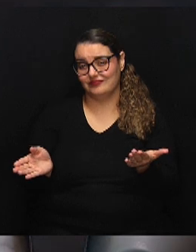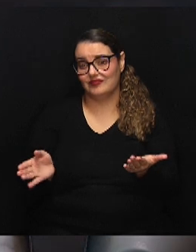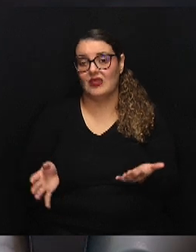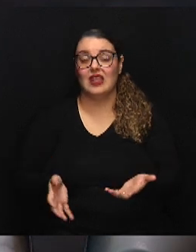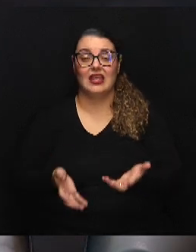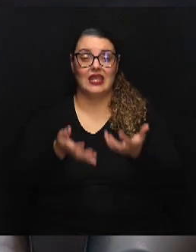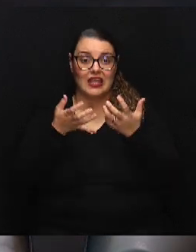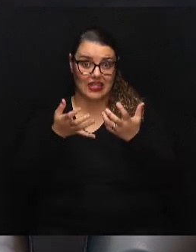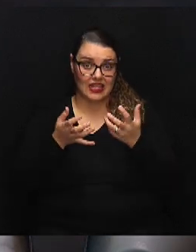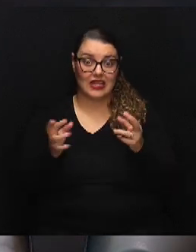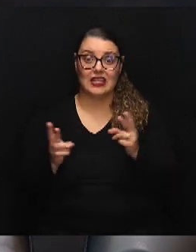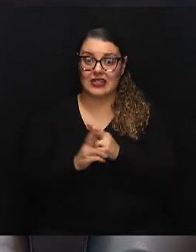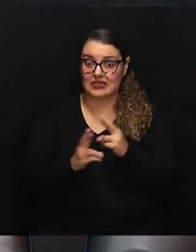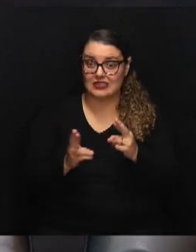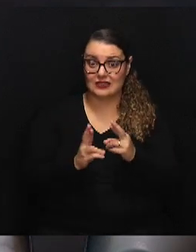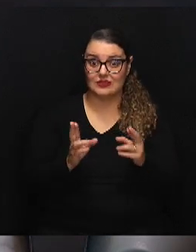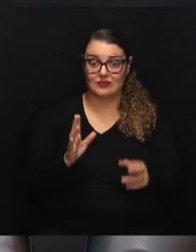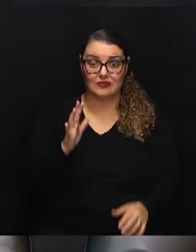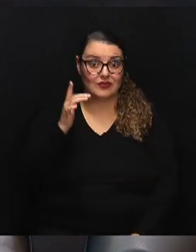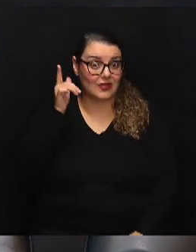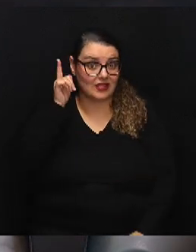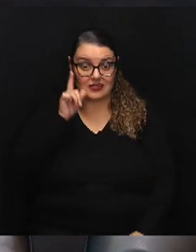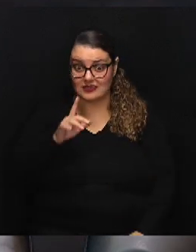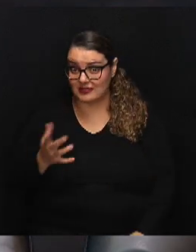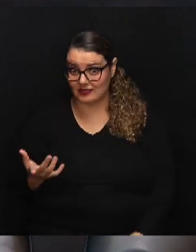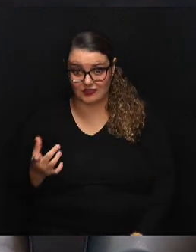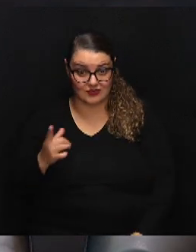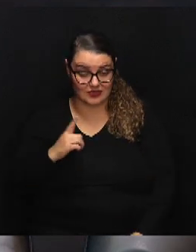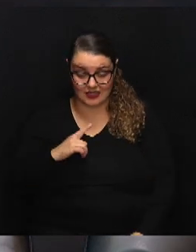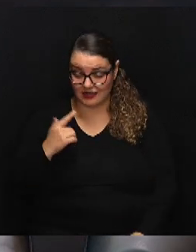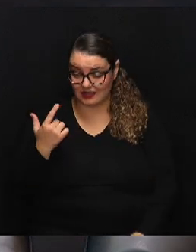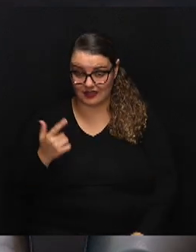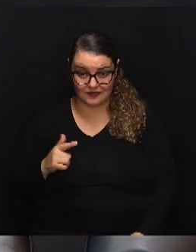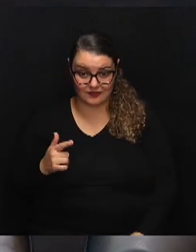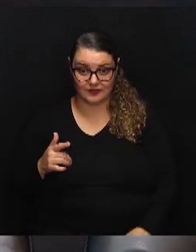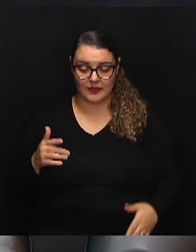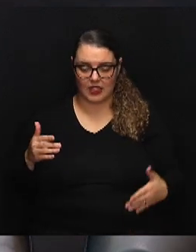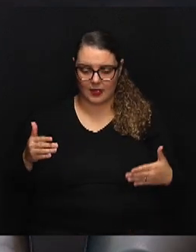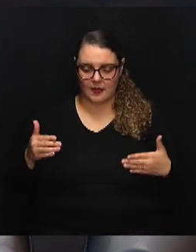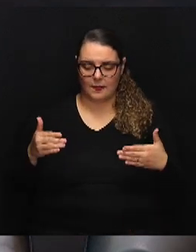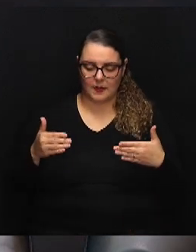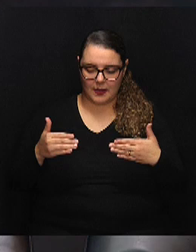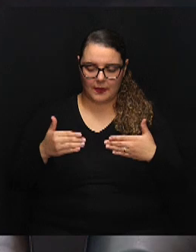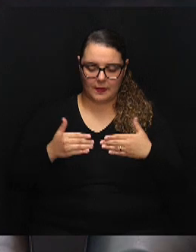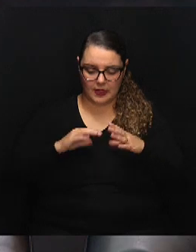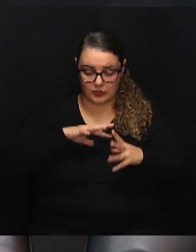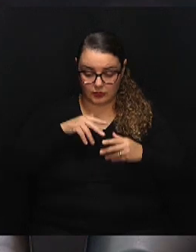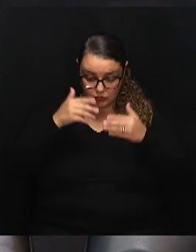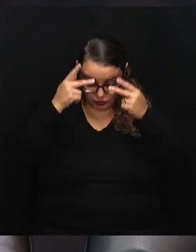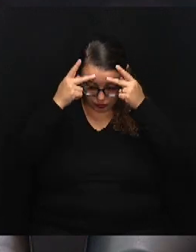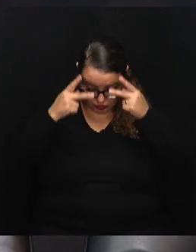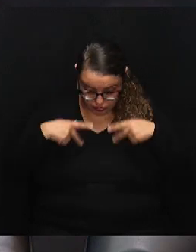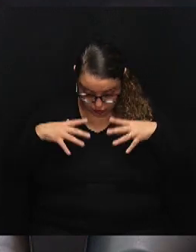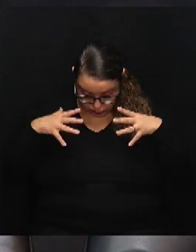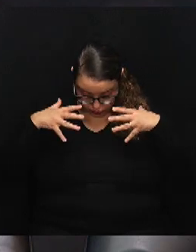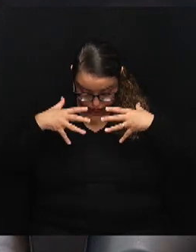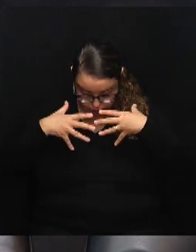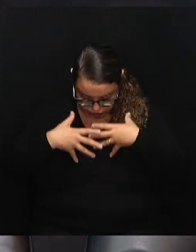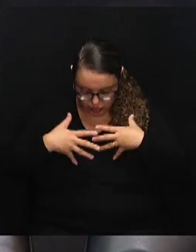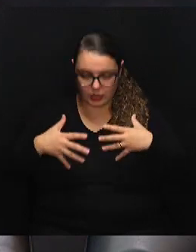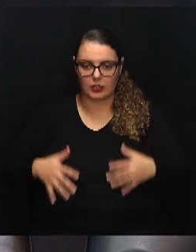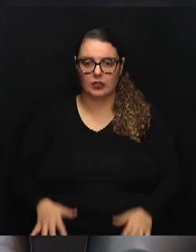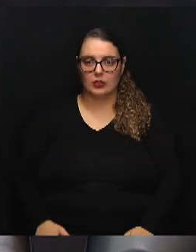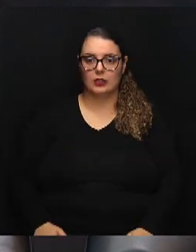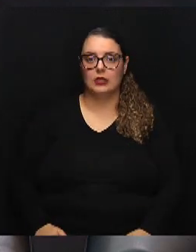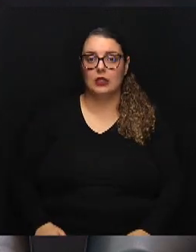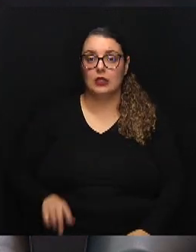ter relacionamentos, mas ele não consegue. E ele vai se fechando tanto no mundo dele, né, que é uma fase tão de